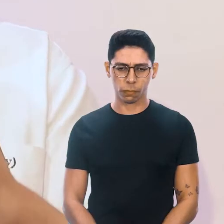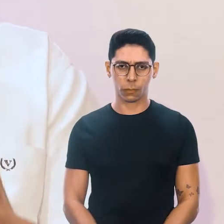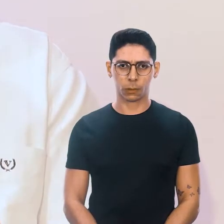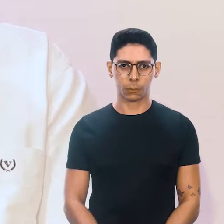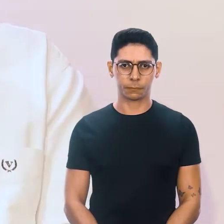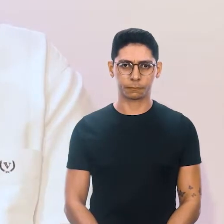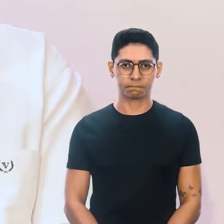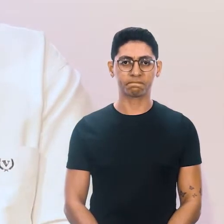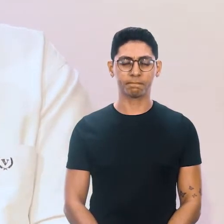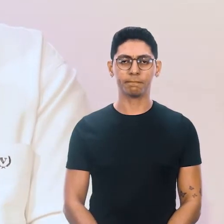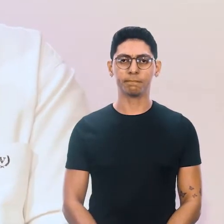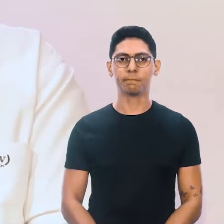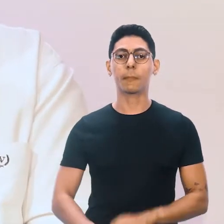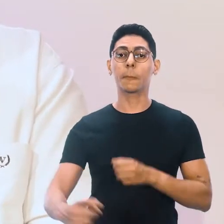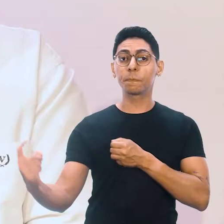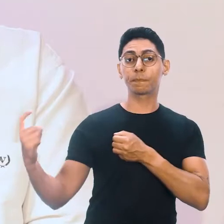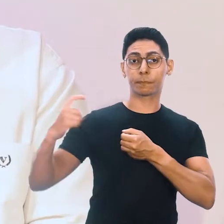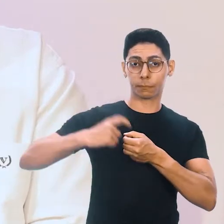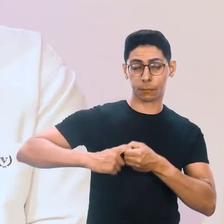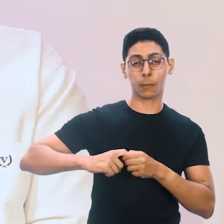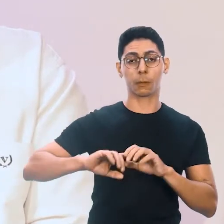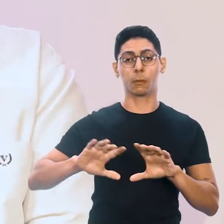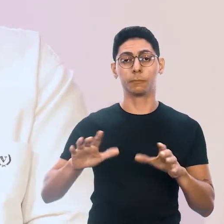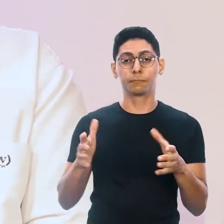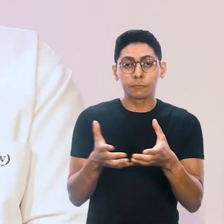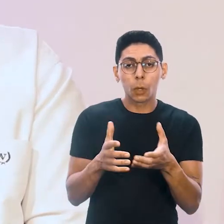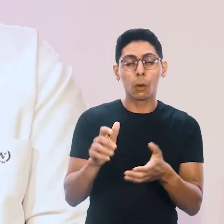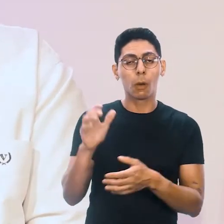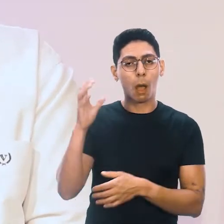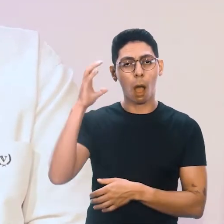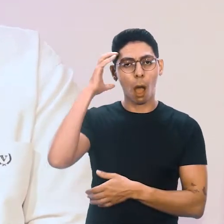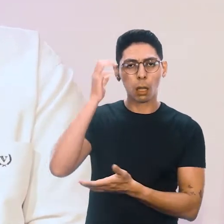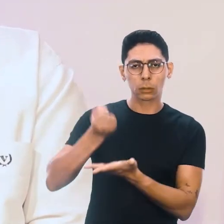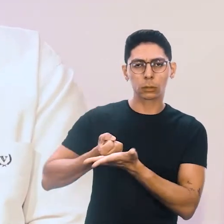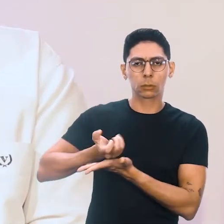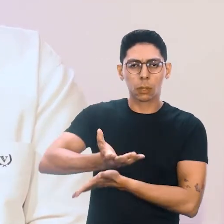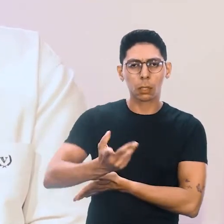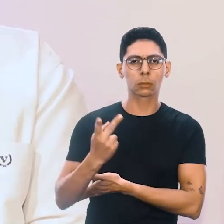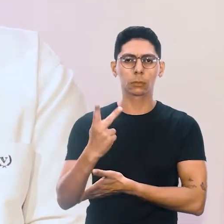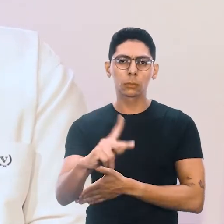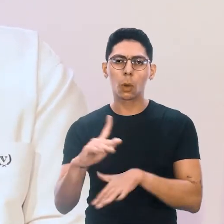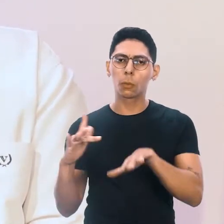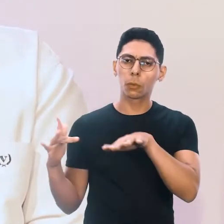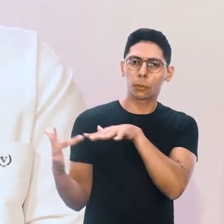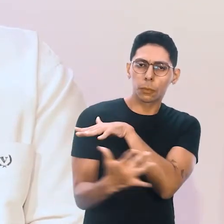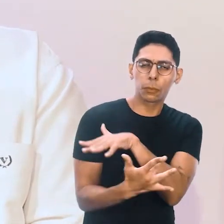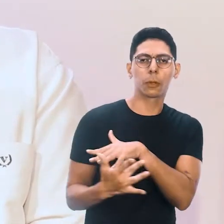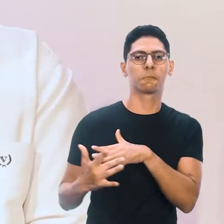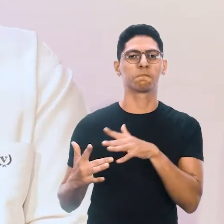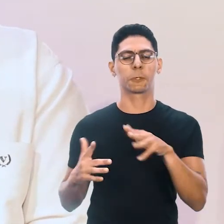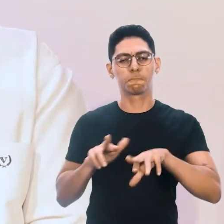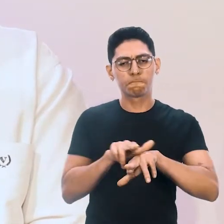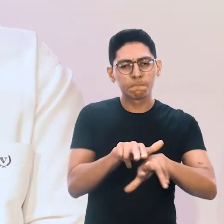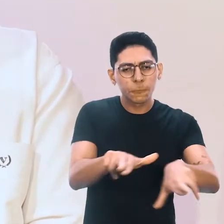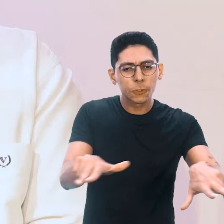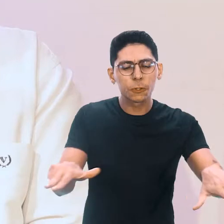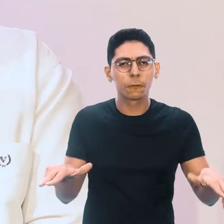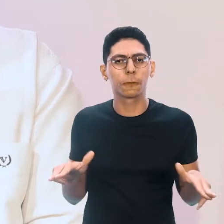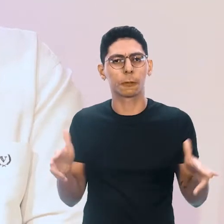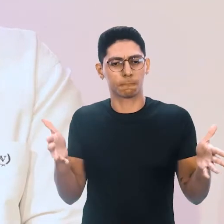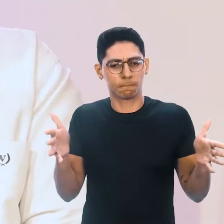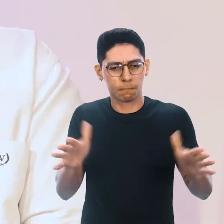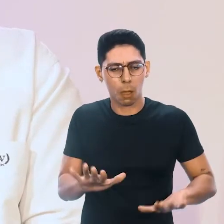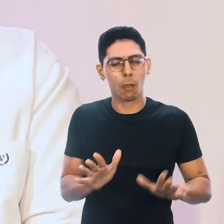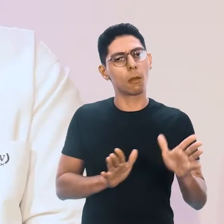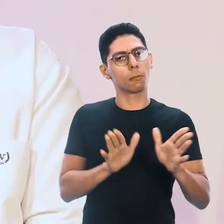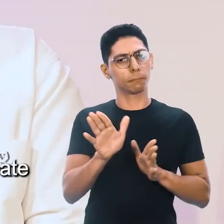Ok, estamos de volta com o Acessos Podcast, o seu canal de diversidade, acessibilidade